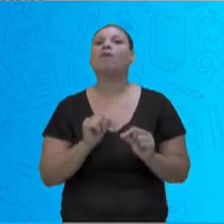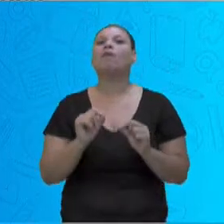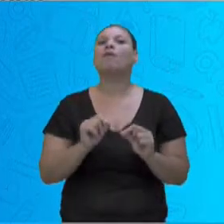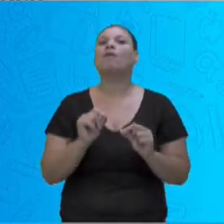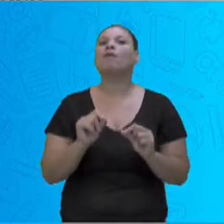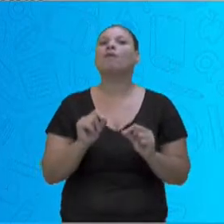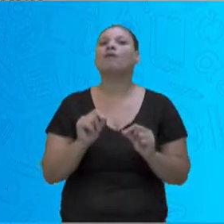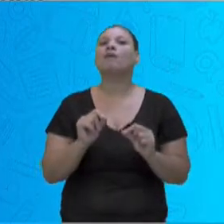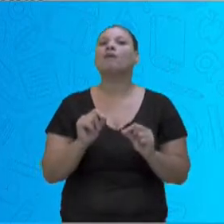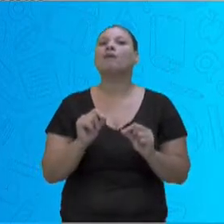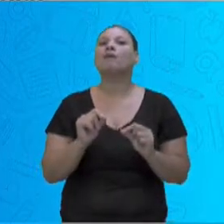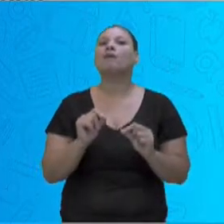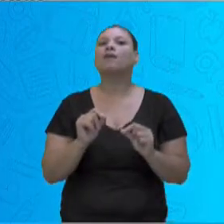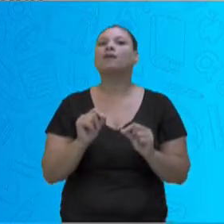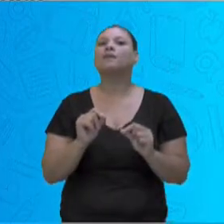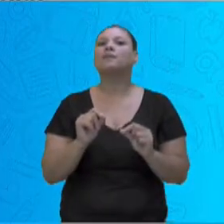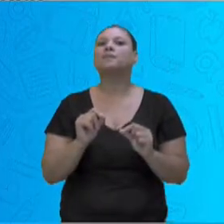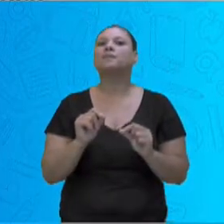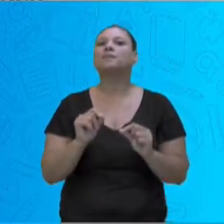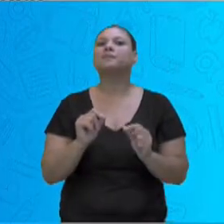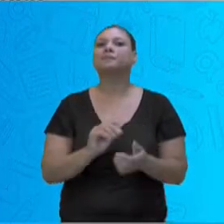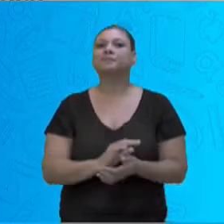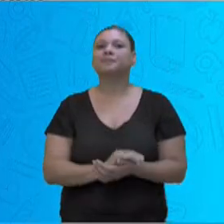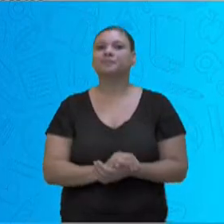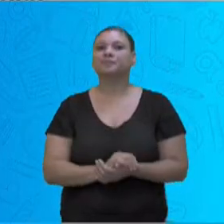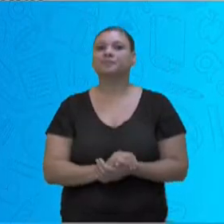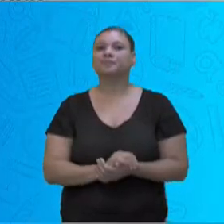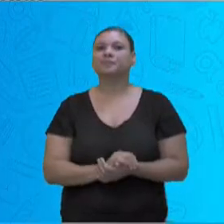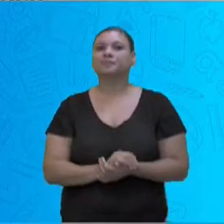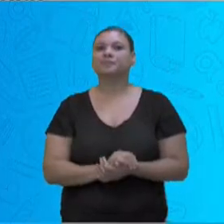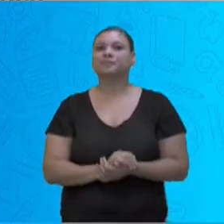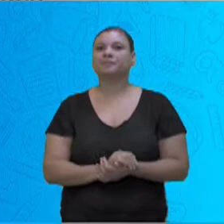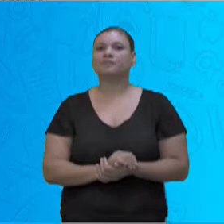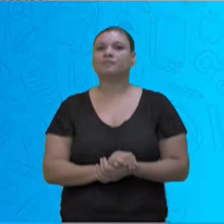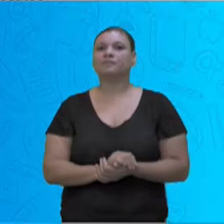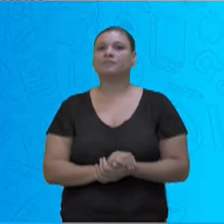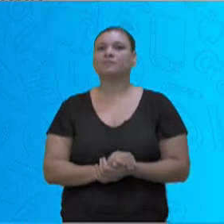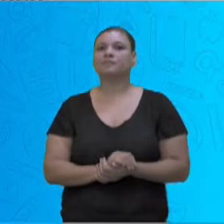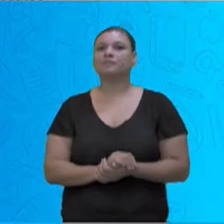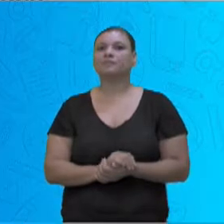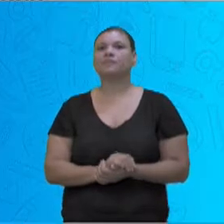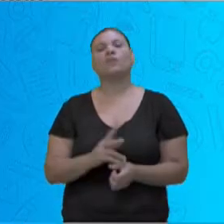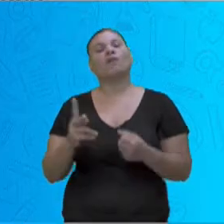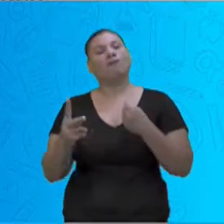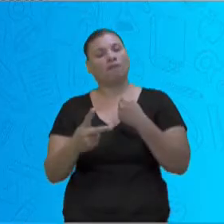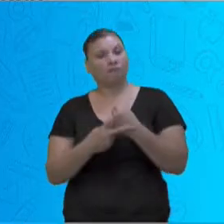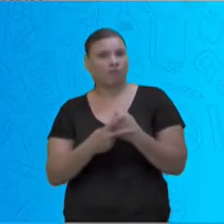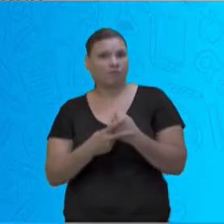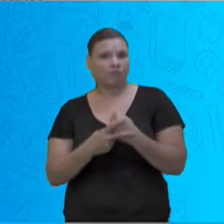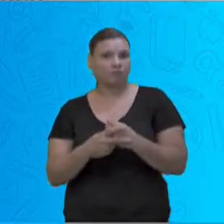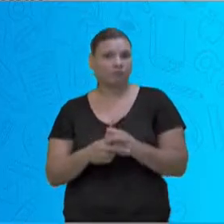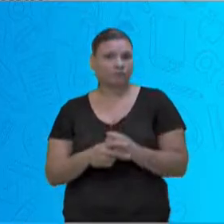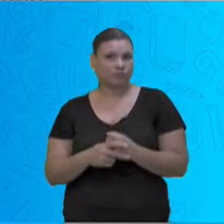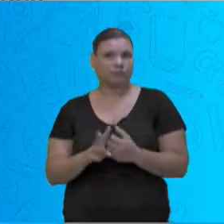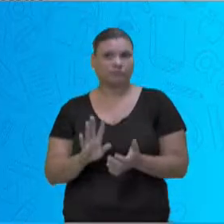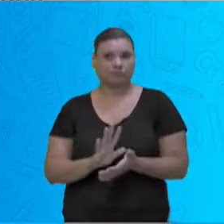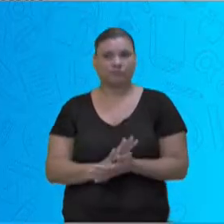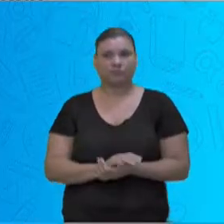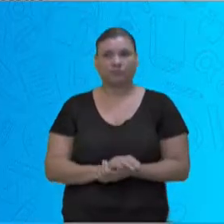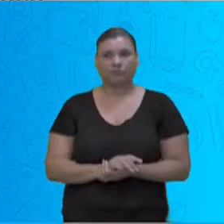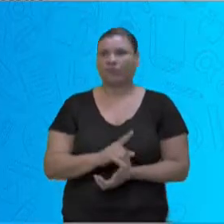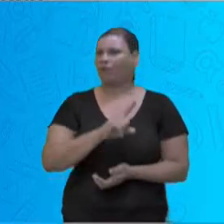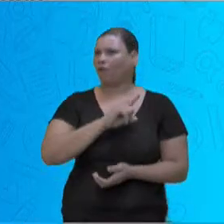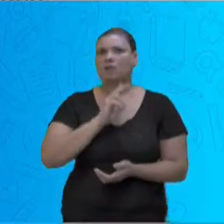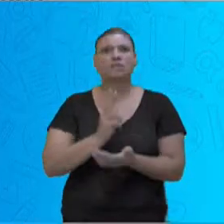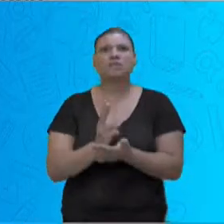no caso, a primeira fileira, pronomes pessoais. Depois nós temos o verbo to be e depois nós temos a negativa,